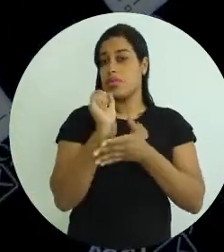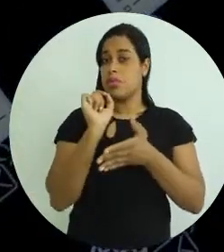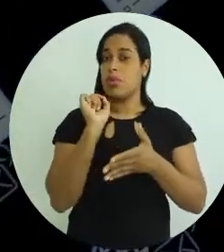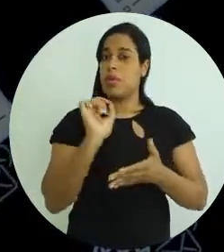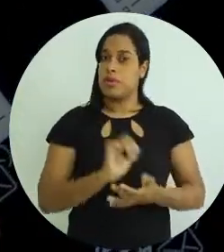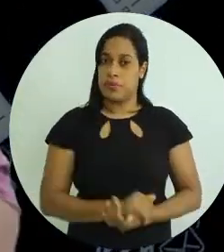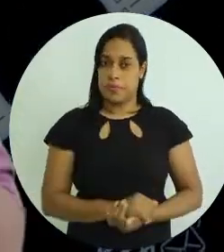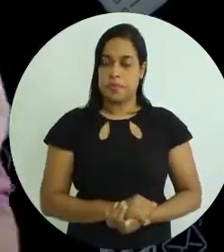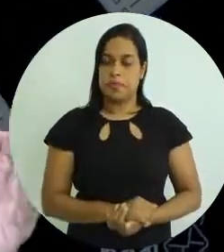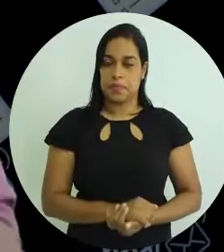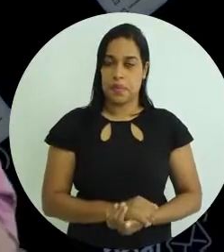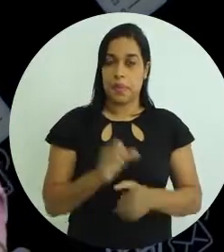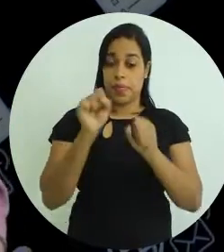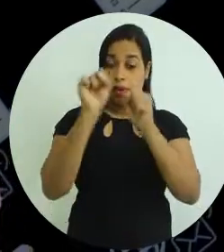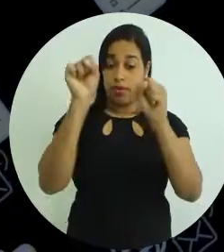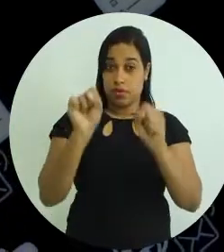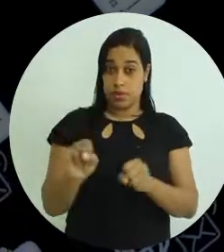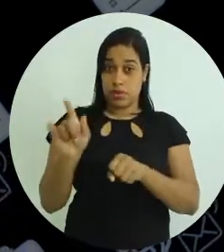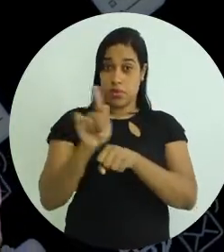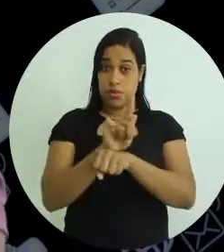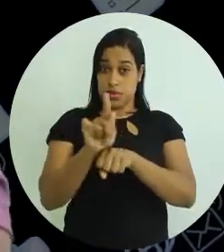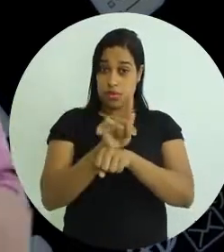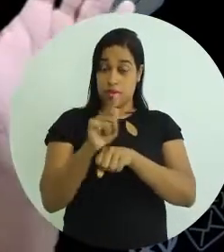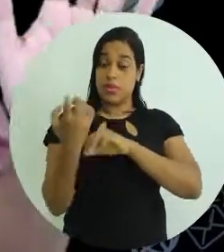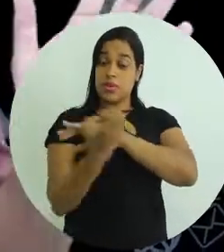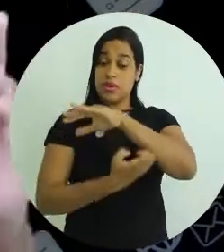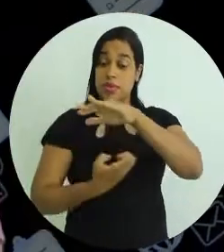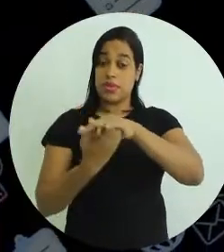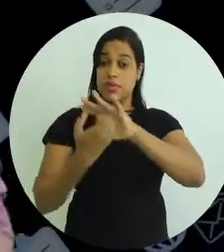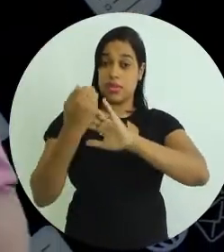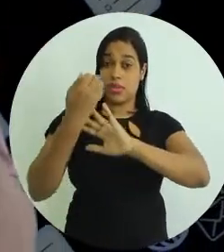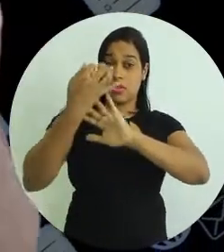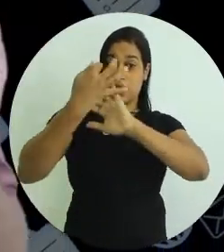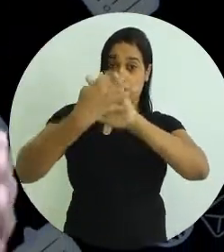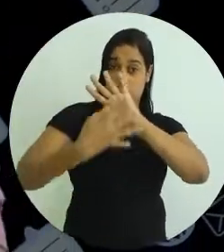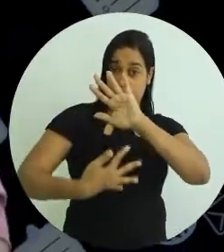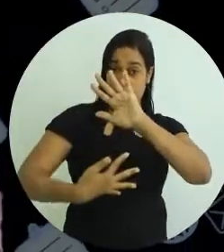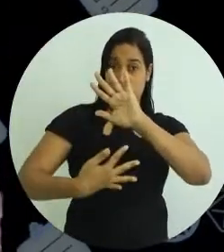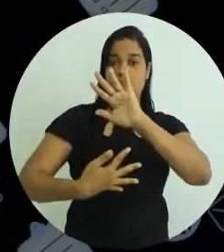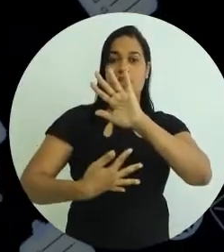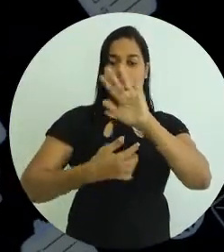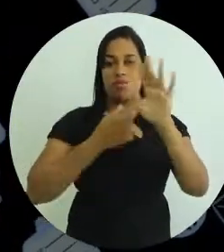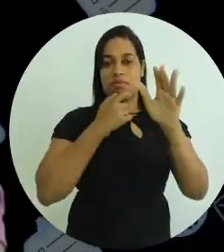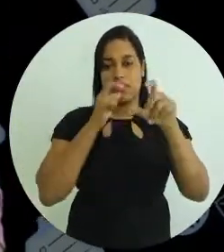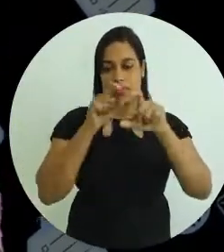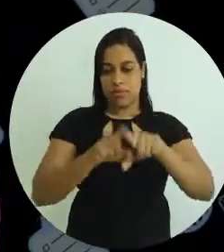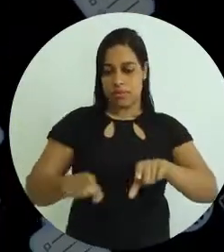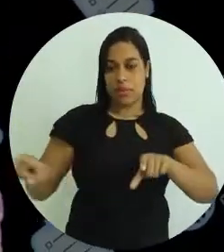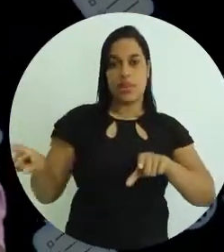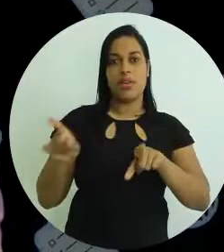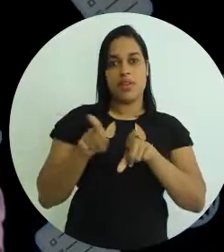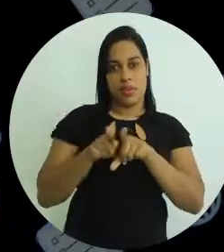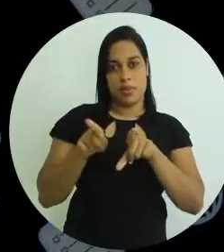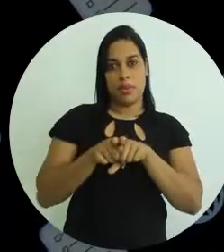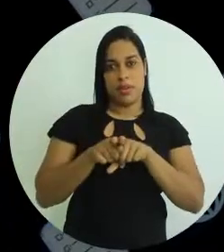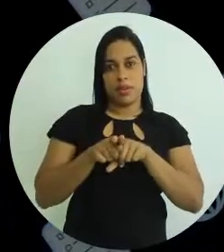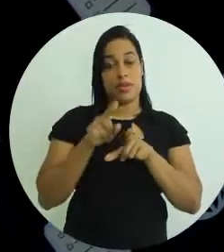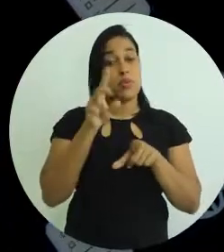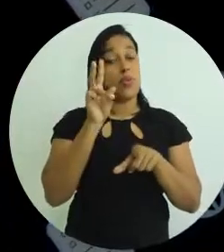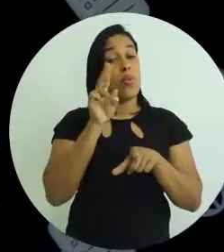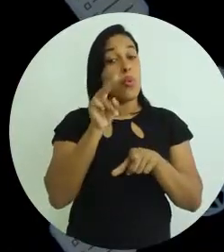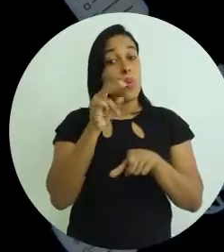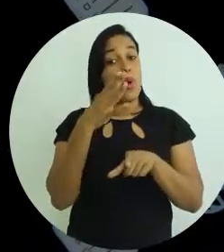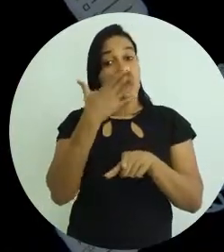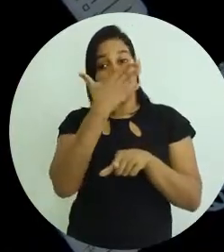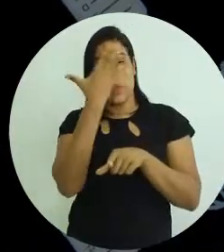nome próprio sugere, Sistema de Gestão Empresarial, né, daquela sigla de inglês lá, Enterprise Resource Management, ERP, mas não esqueça nunca